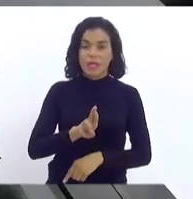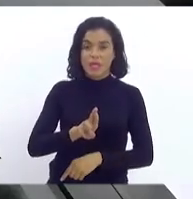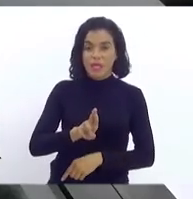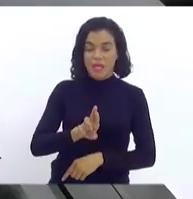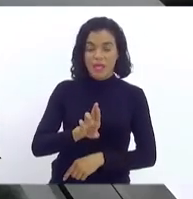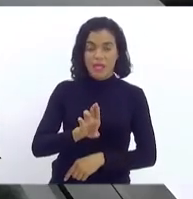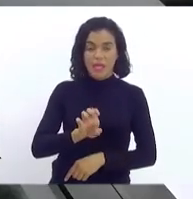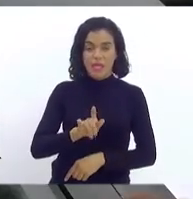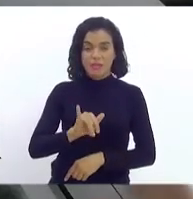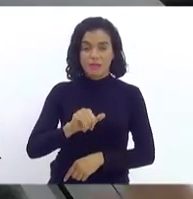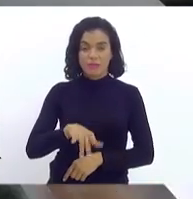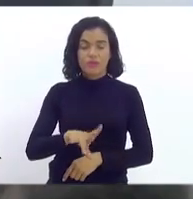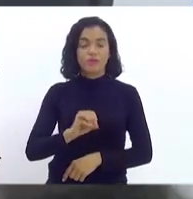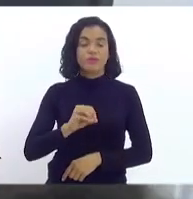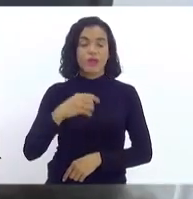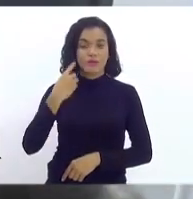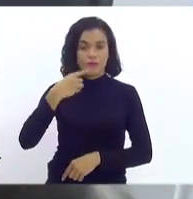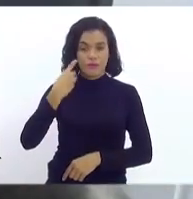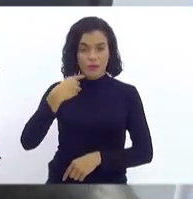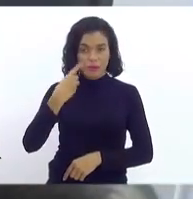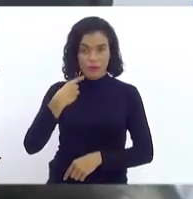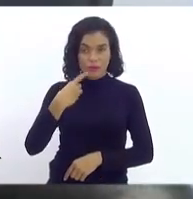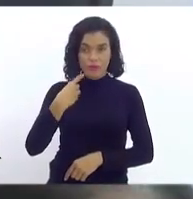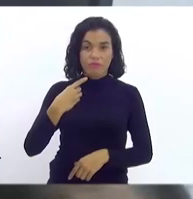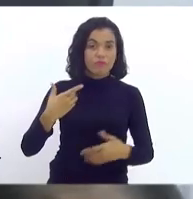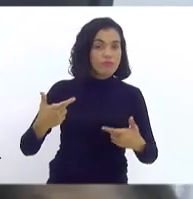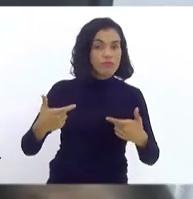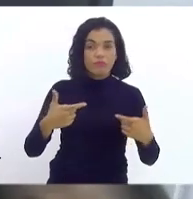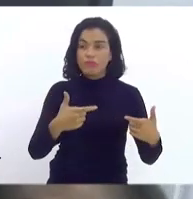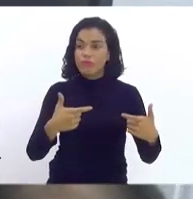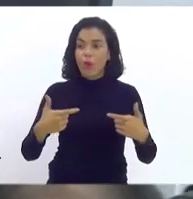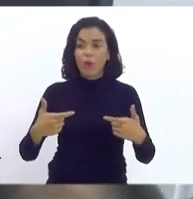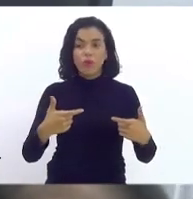Reinaldo Ferreira, advogado. Onde está o Reginaldo?